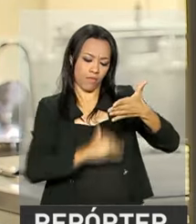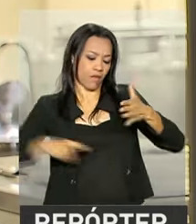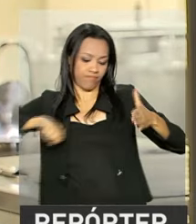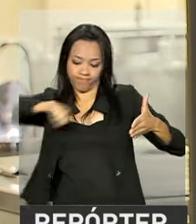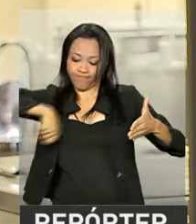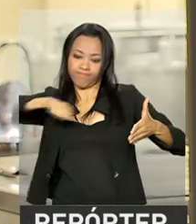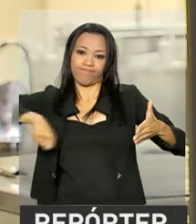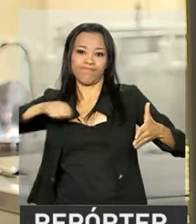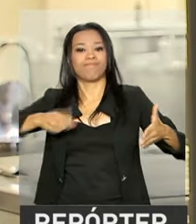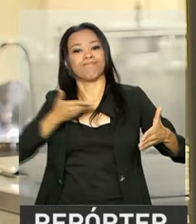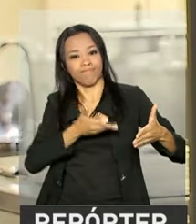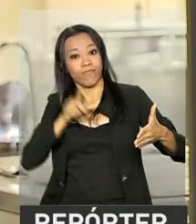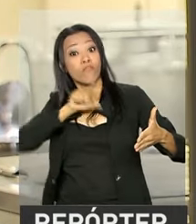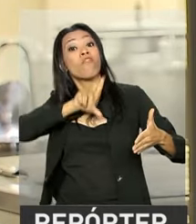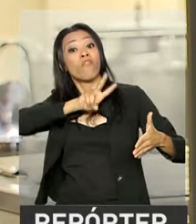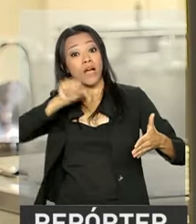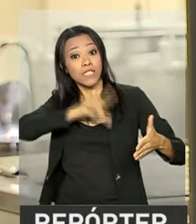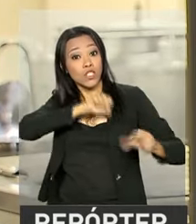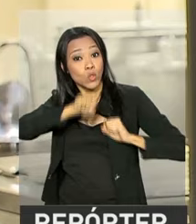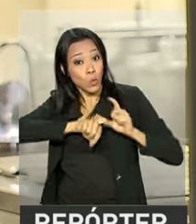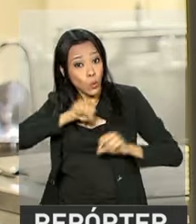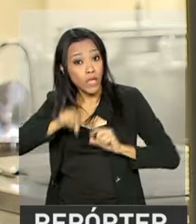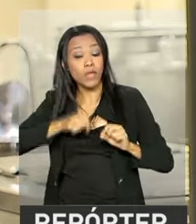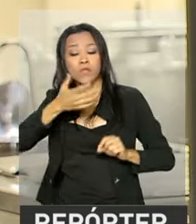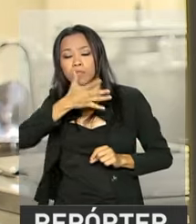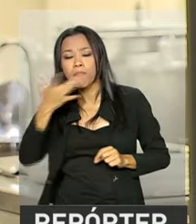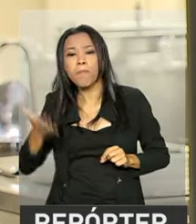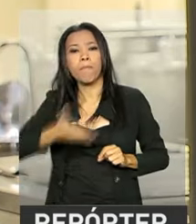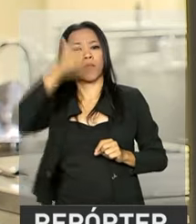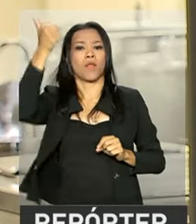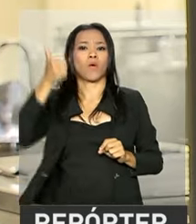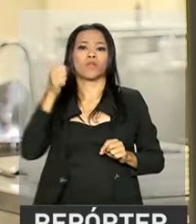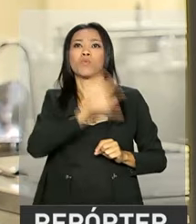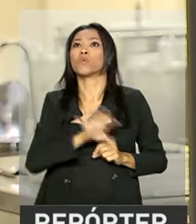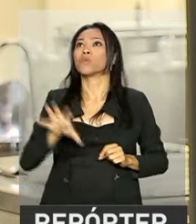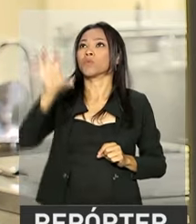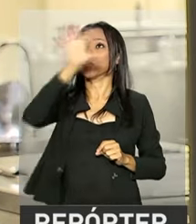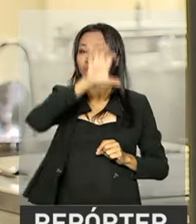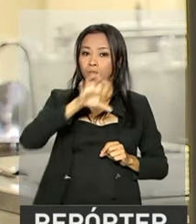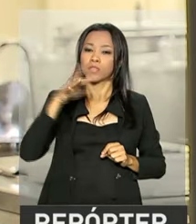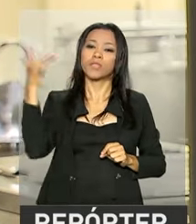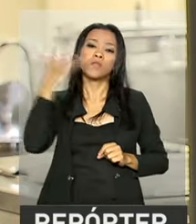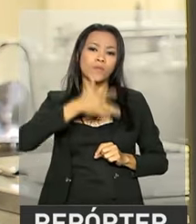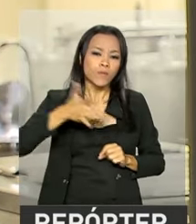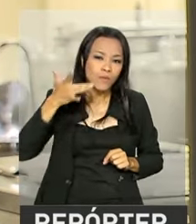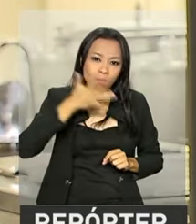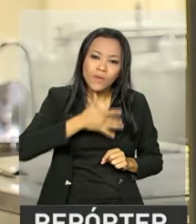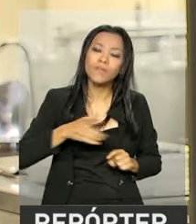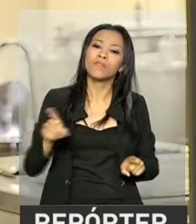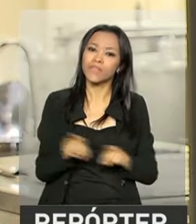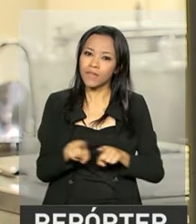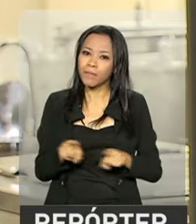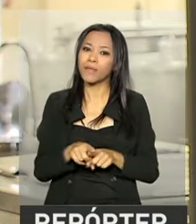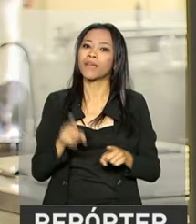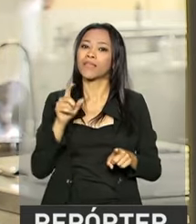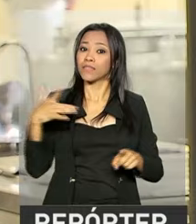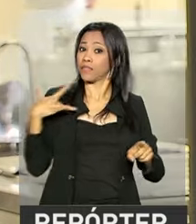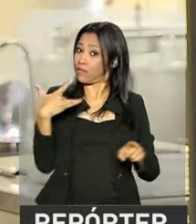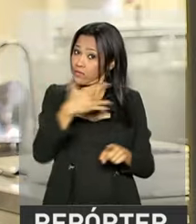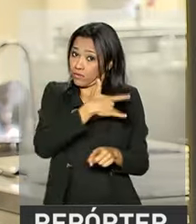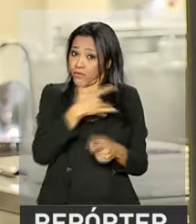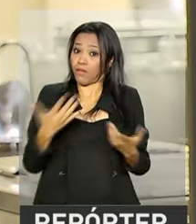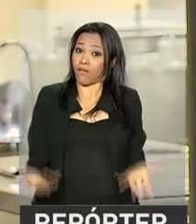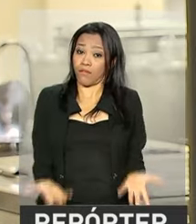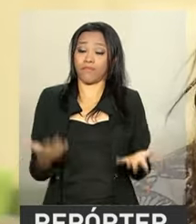Escolar. Vão ser selecionados os melhores pratos por região, que além de gostosos, também incentivem hábitos